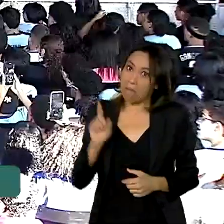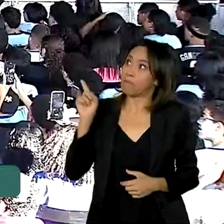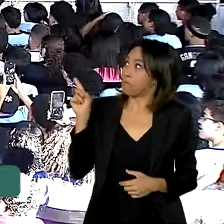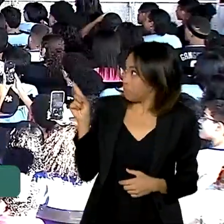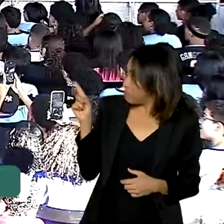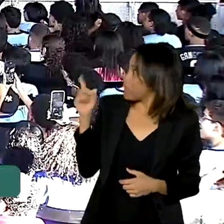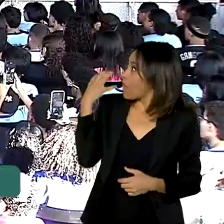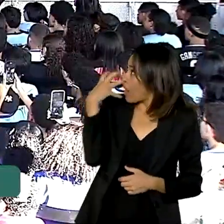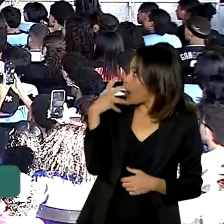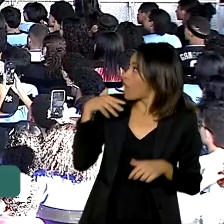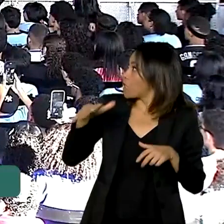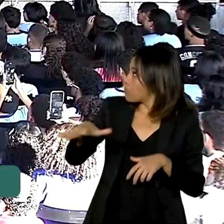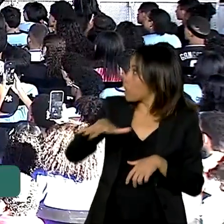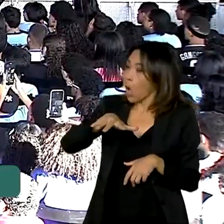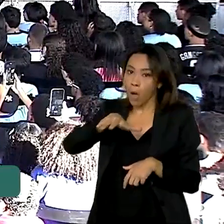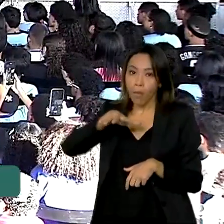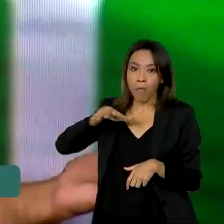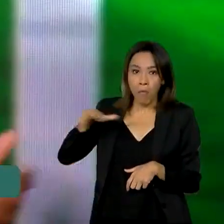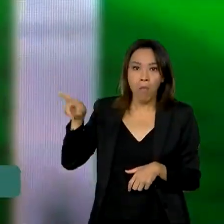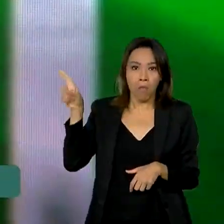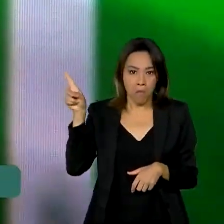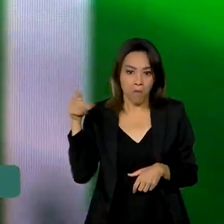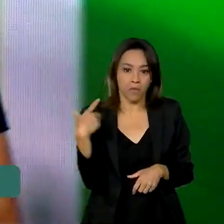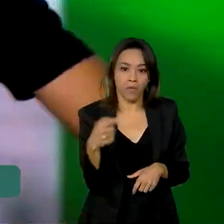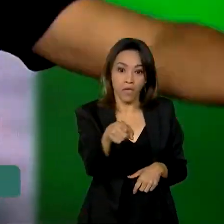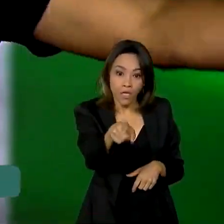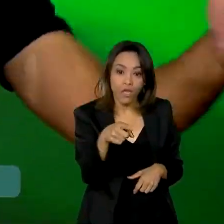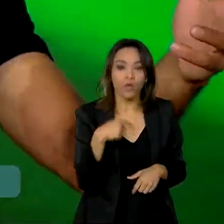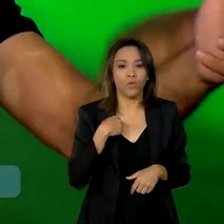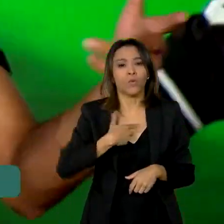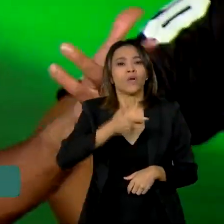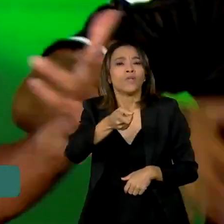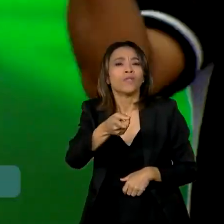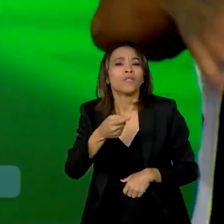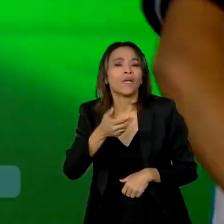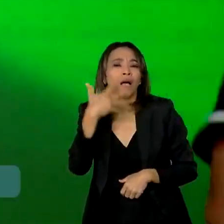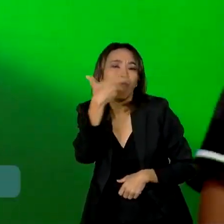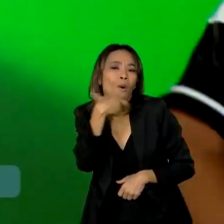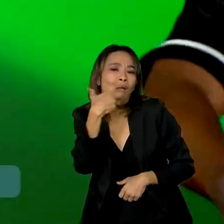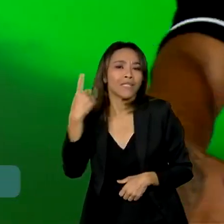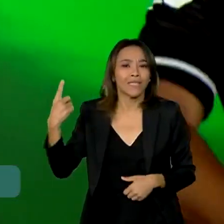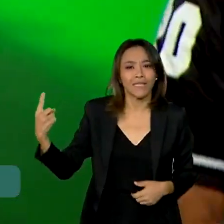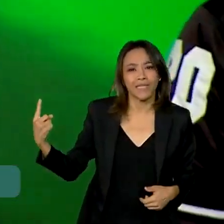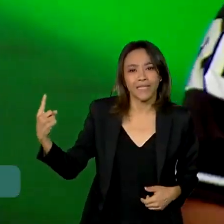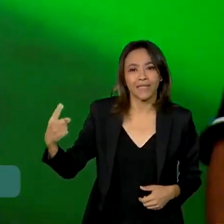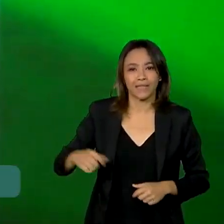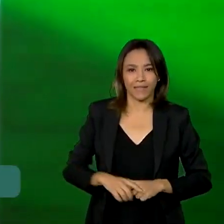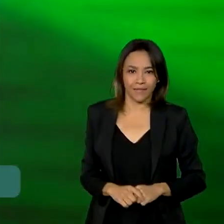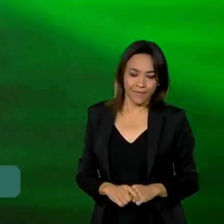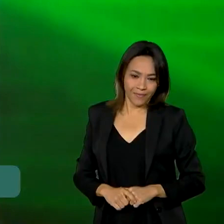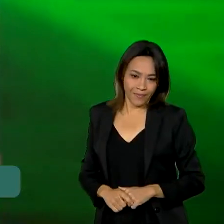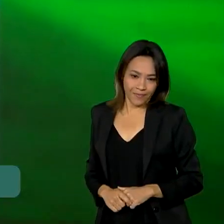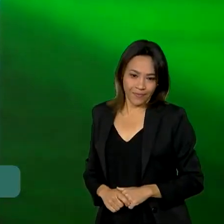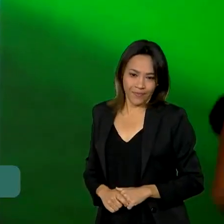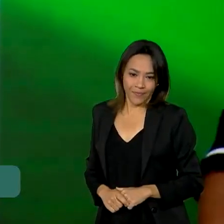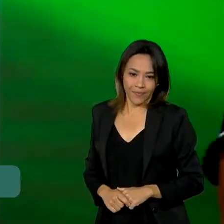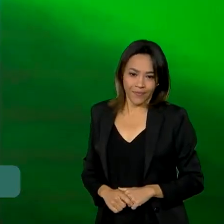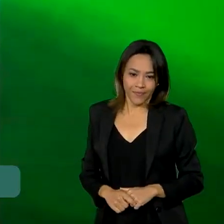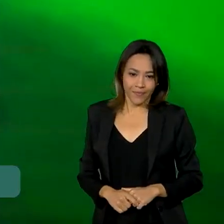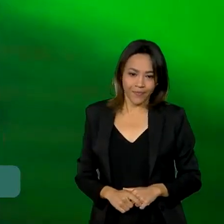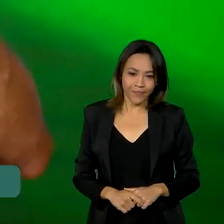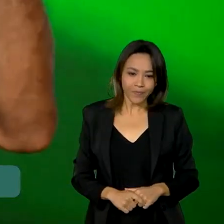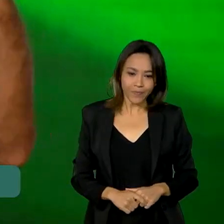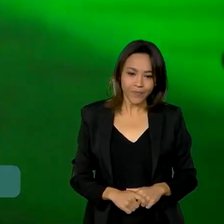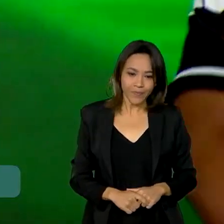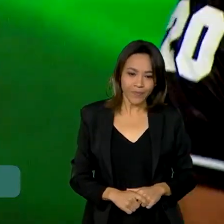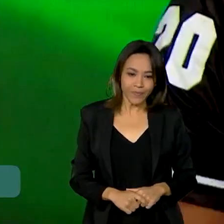rimas do hip hop e ao som do beatbox. Muito orgulho em fazer parte do condomínio Sol Nascente, lugar que faz